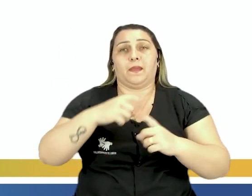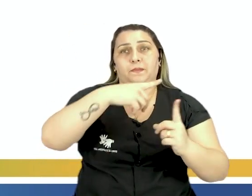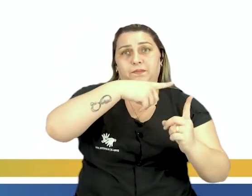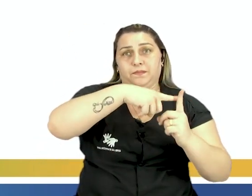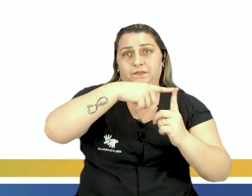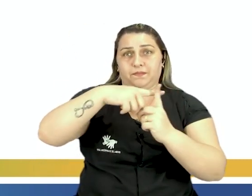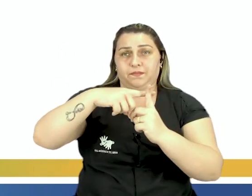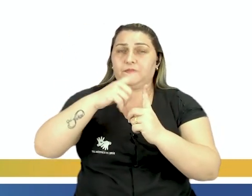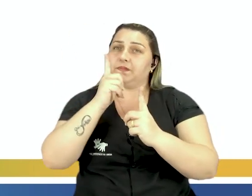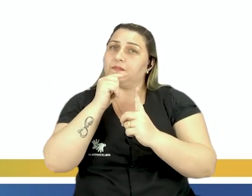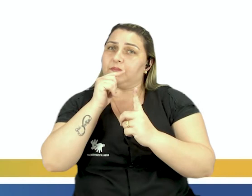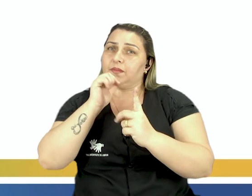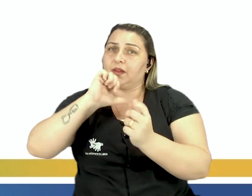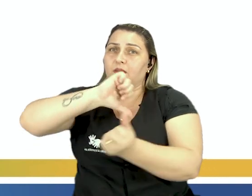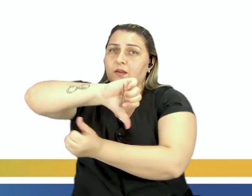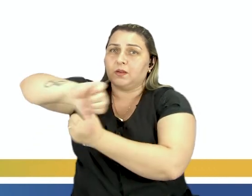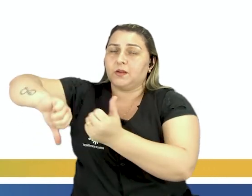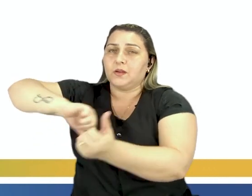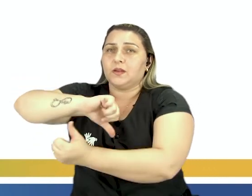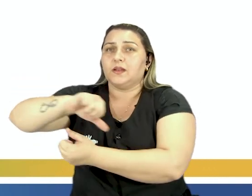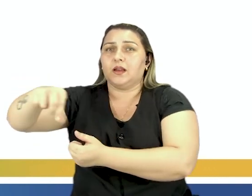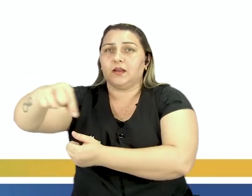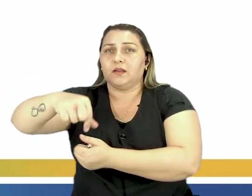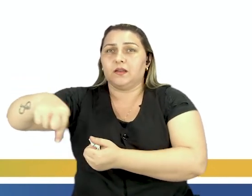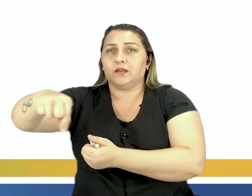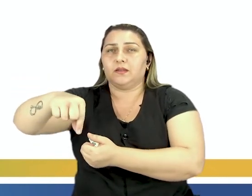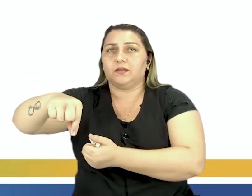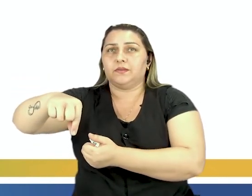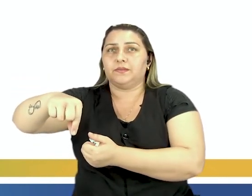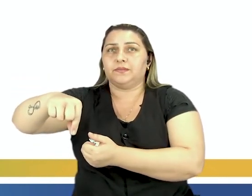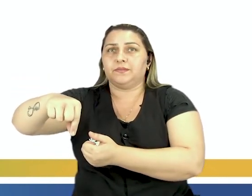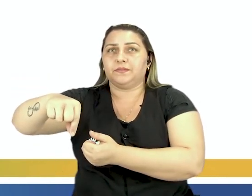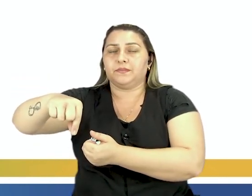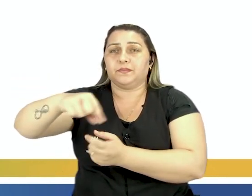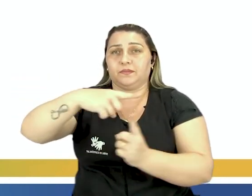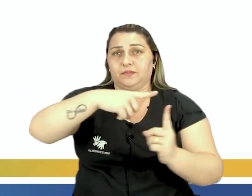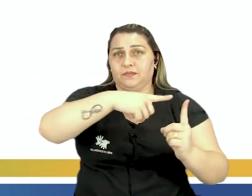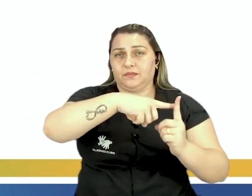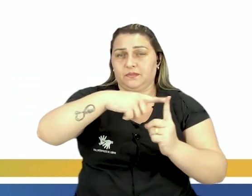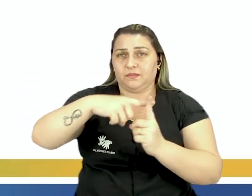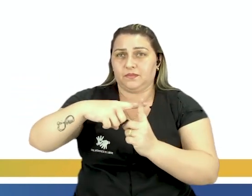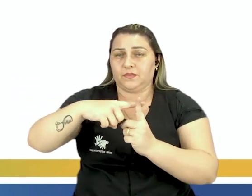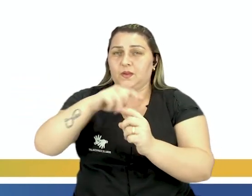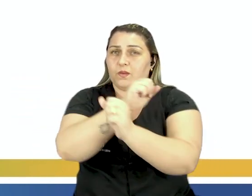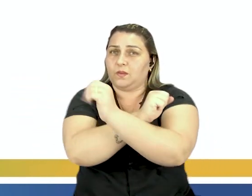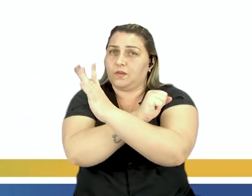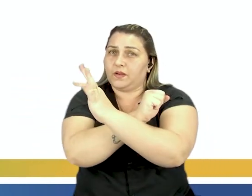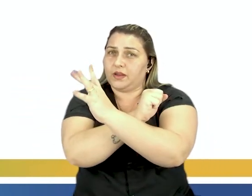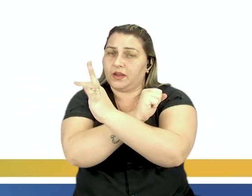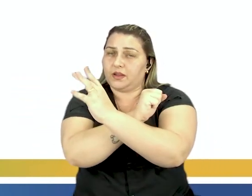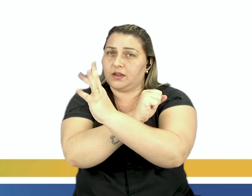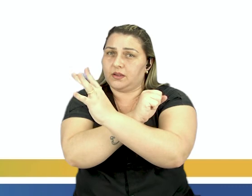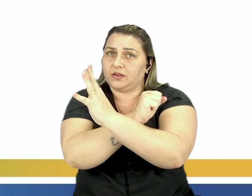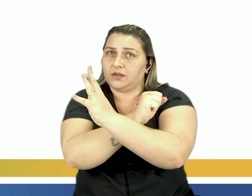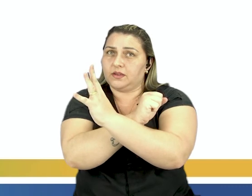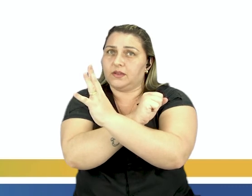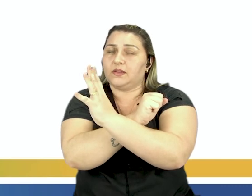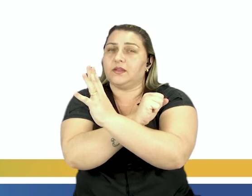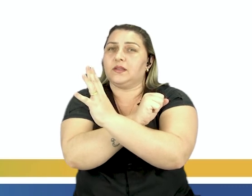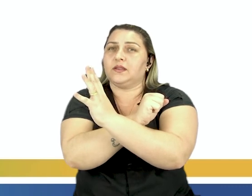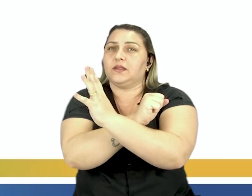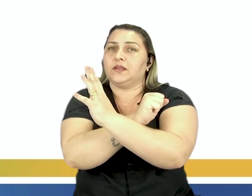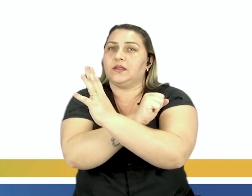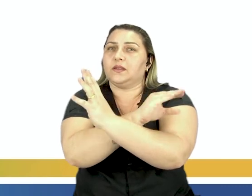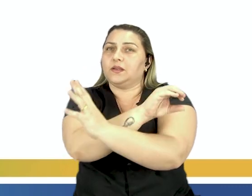com a água, formando ele vai reagir com ácido, então vai ser o quê? Uma reação